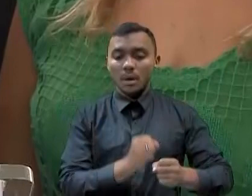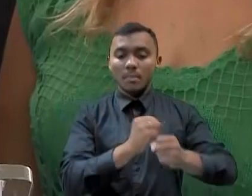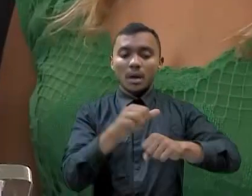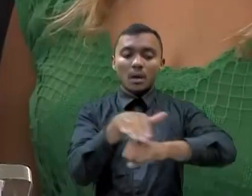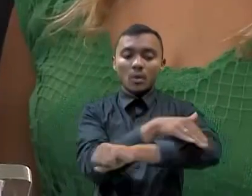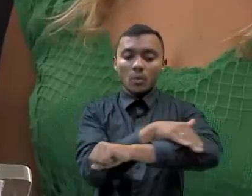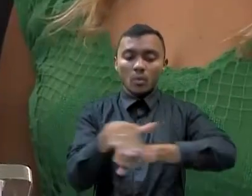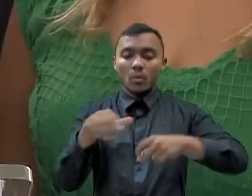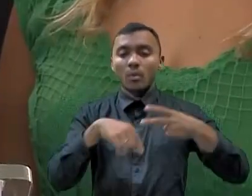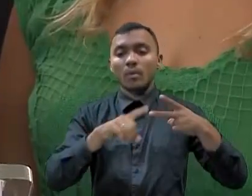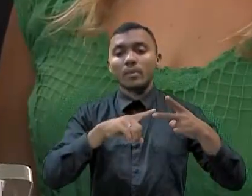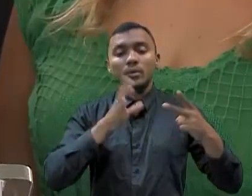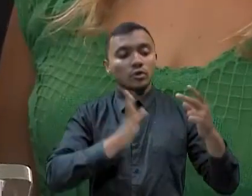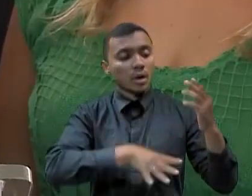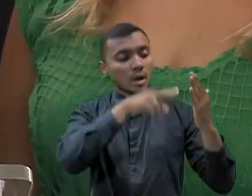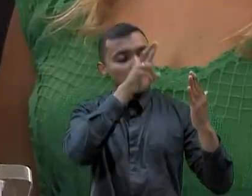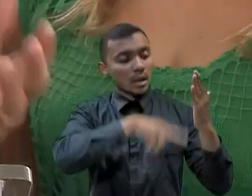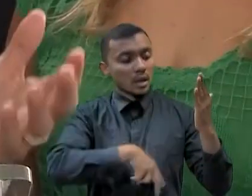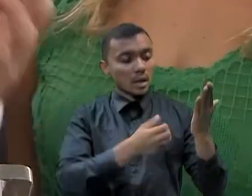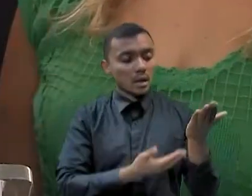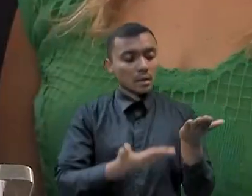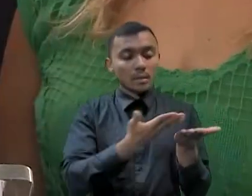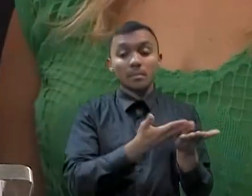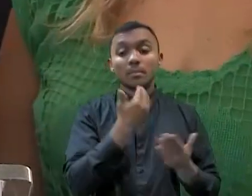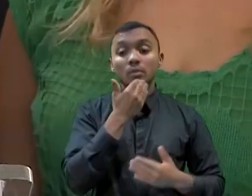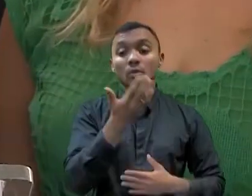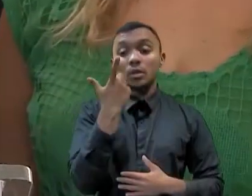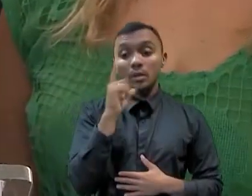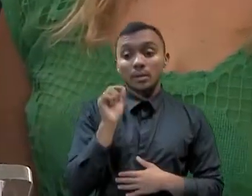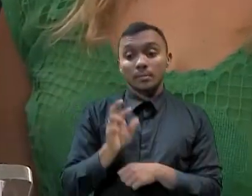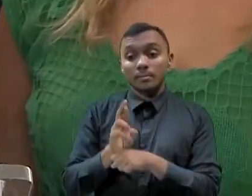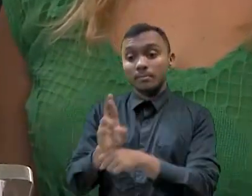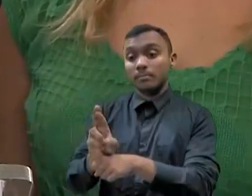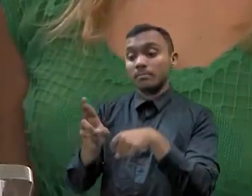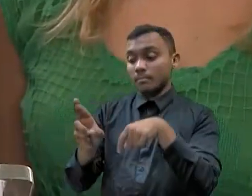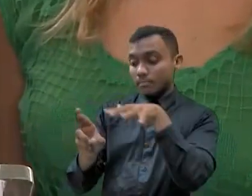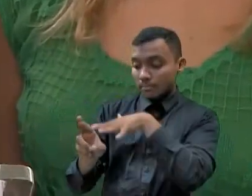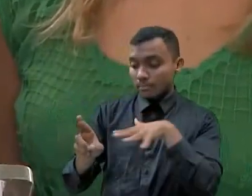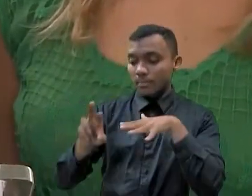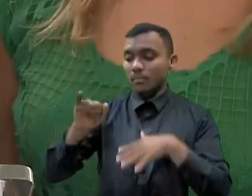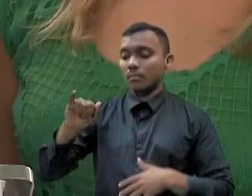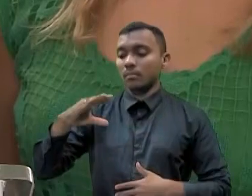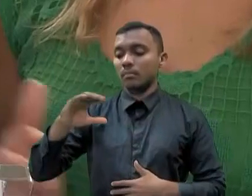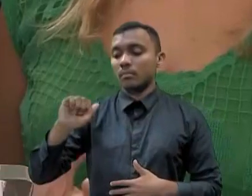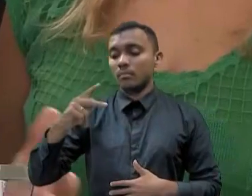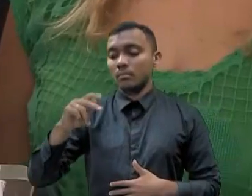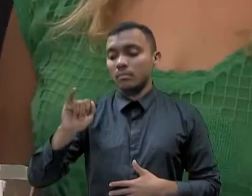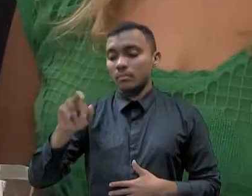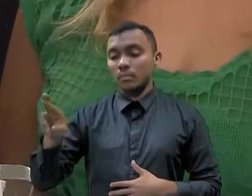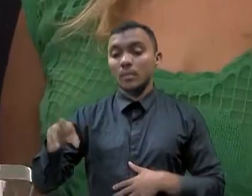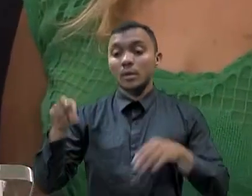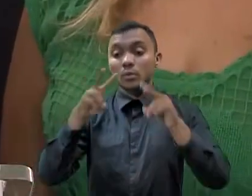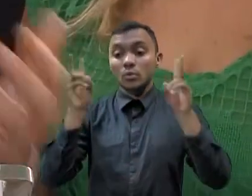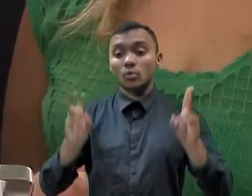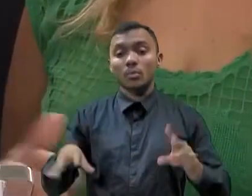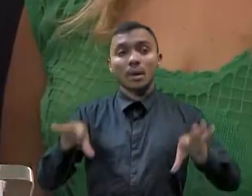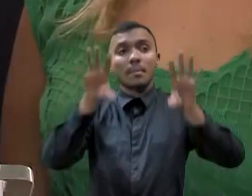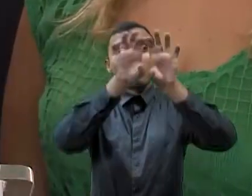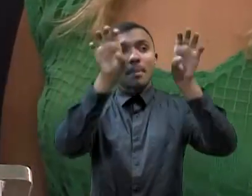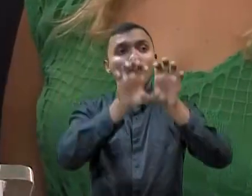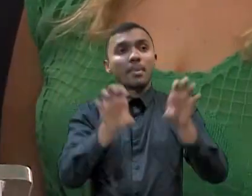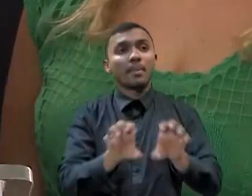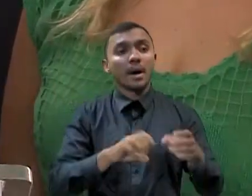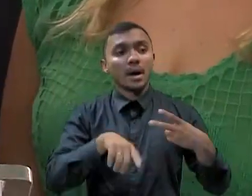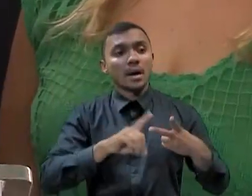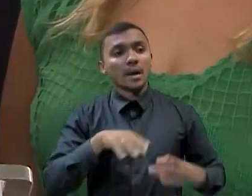de ler um requerimento que foi solicitado por um representante aqui de Icapuí relativo à questão de infraestrutura, de